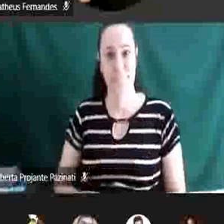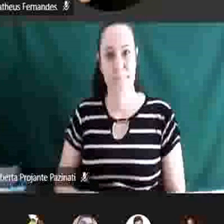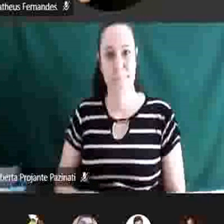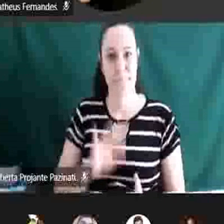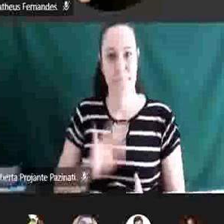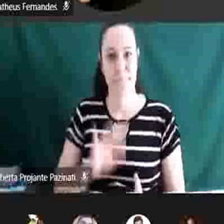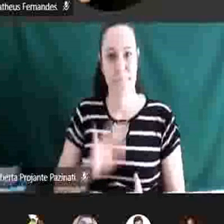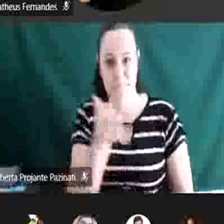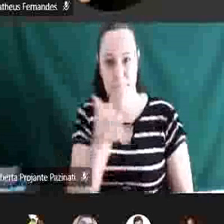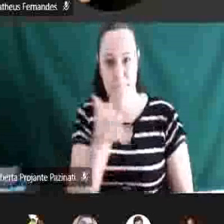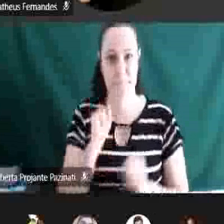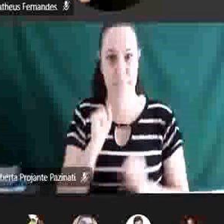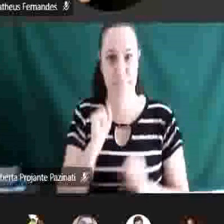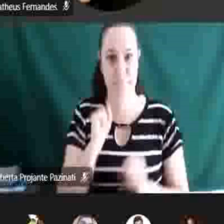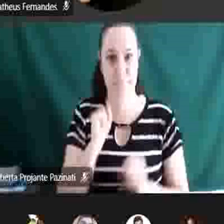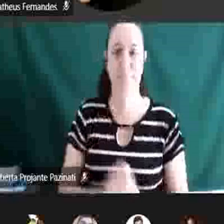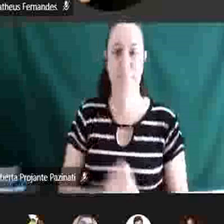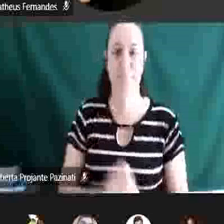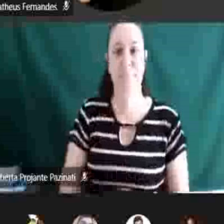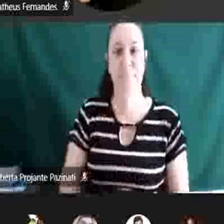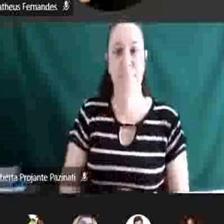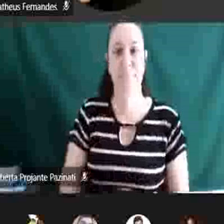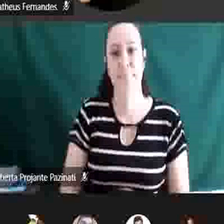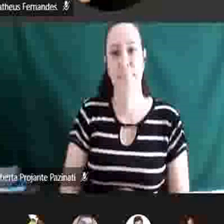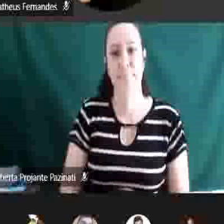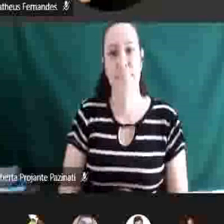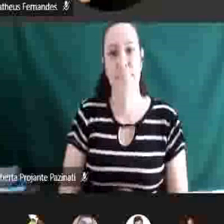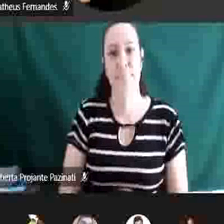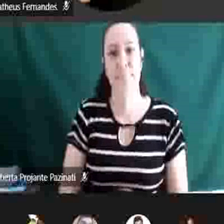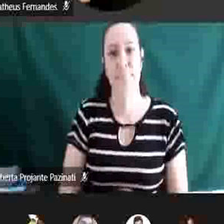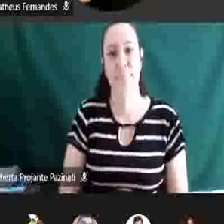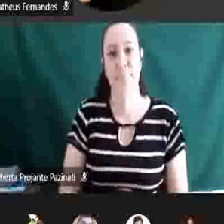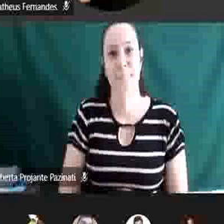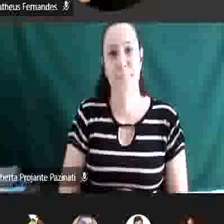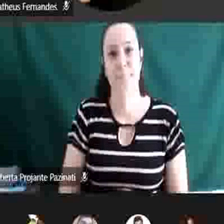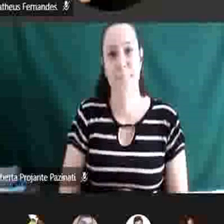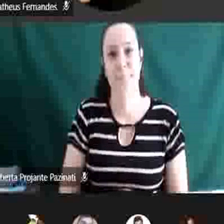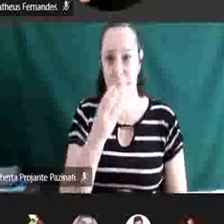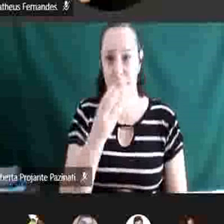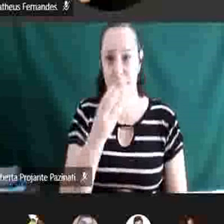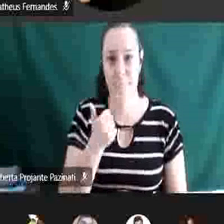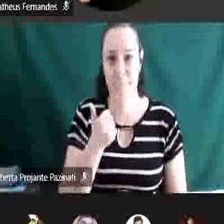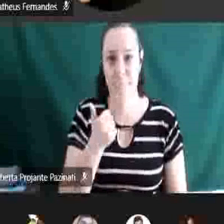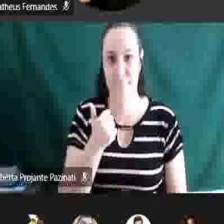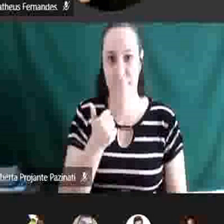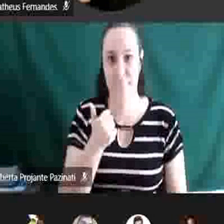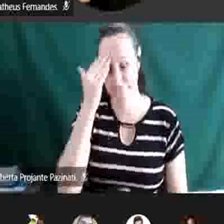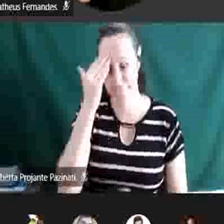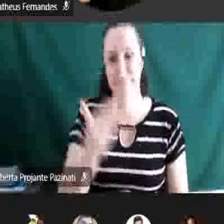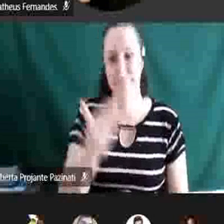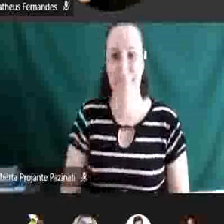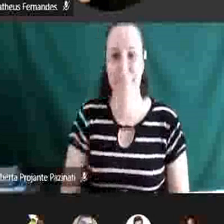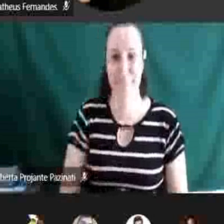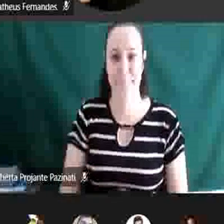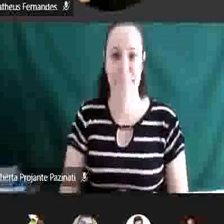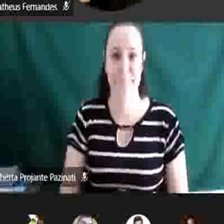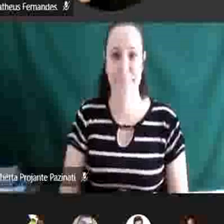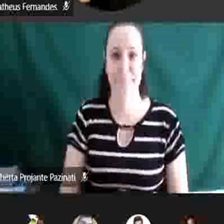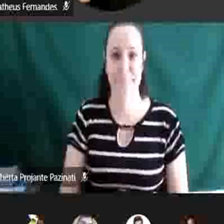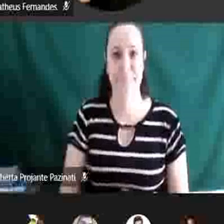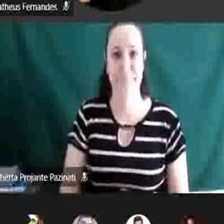da resposta. Nesse caso, responderia de pronto, mas dessa vez não é o caso. O servidor recursivo não sabe a resposta e tem que descobri-la. Ele